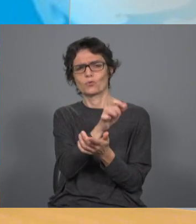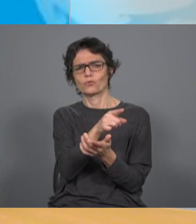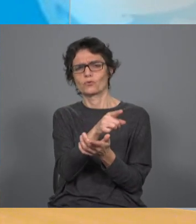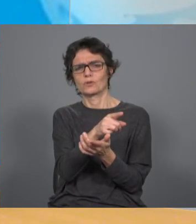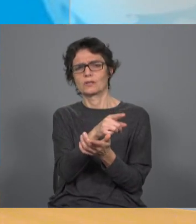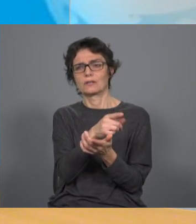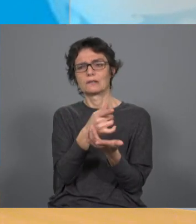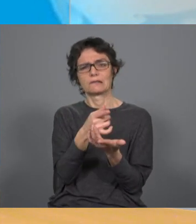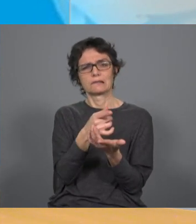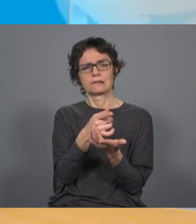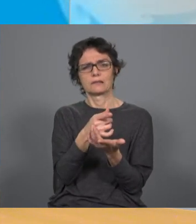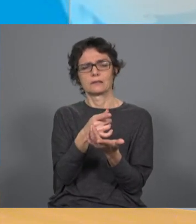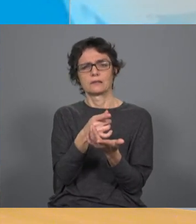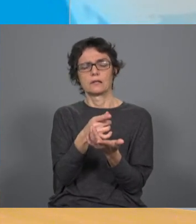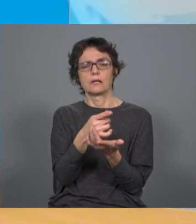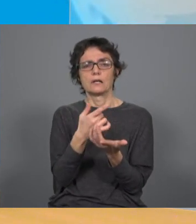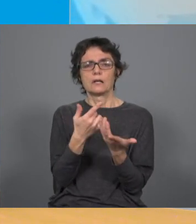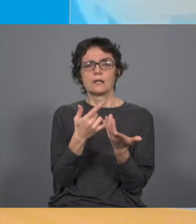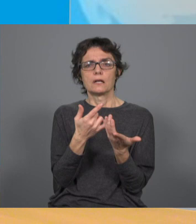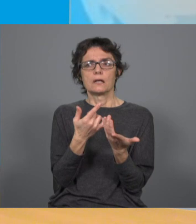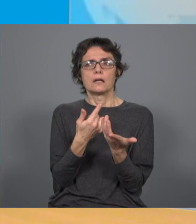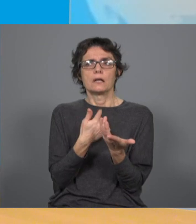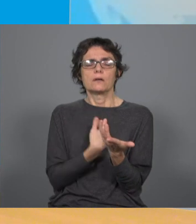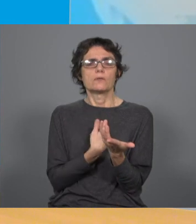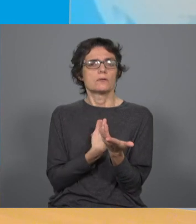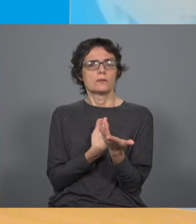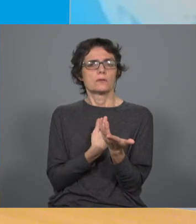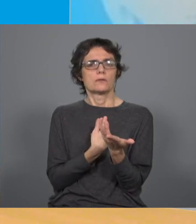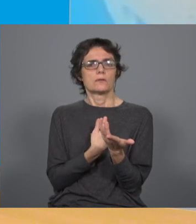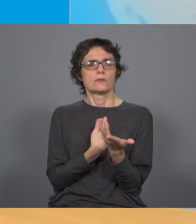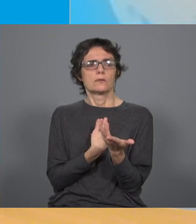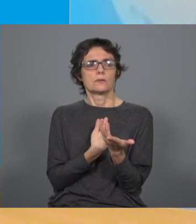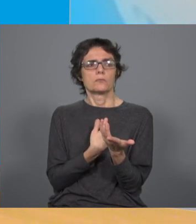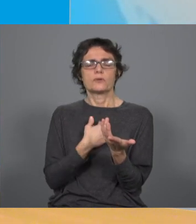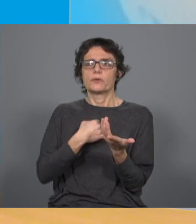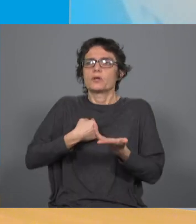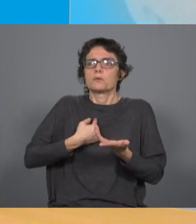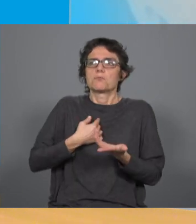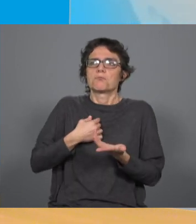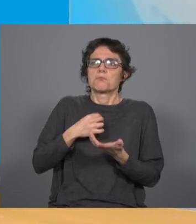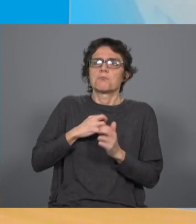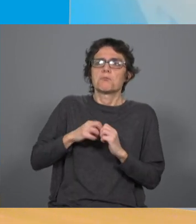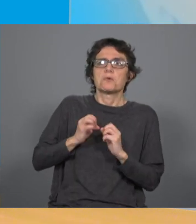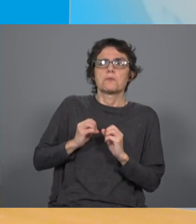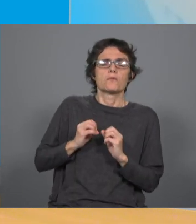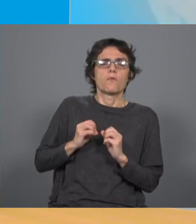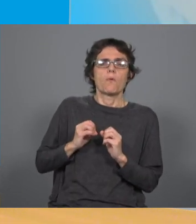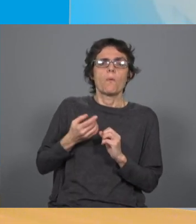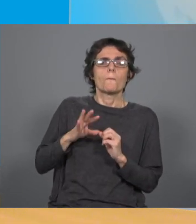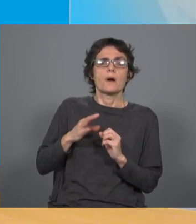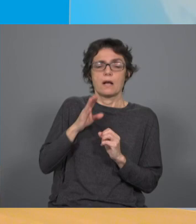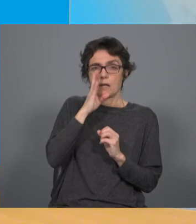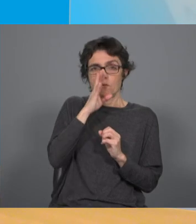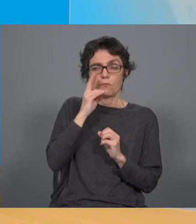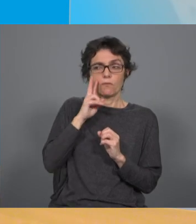fim e ao cabo, esta dimensão comunitária. Eu não posso ficar descansado quando sei que ao meu lado alguém está numa fragilidade atroz, não